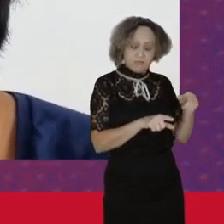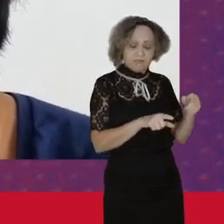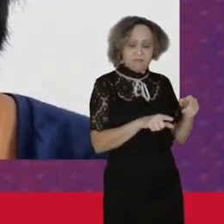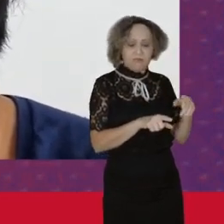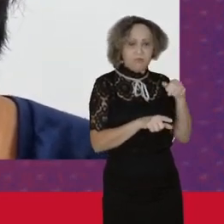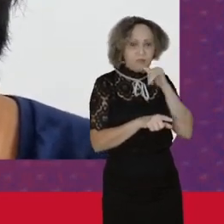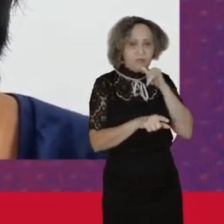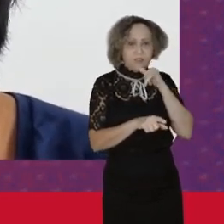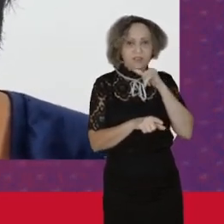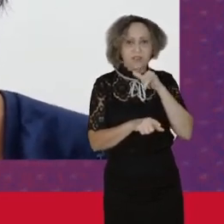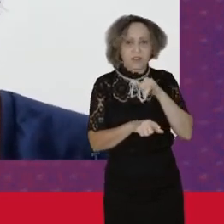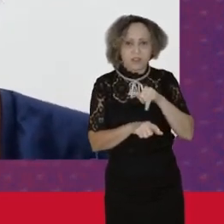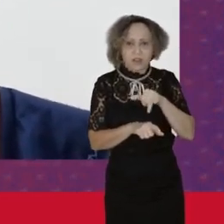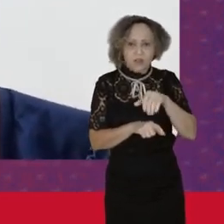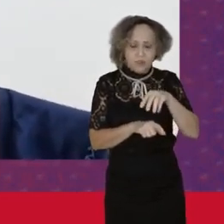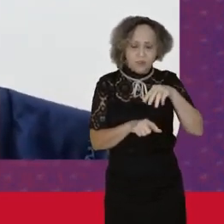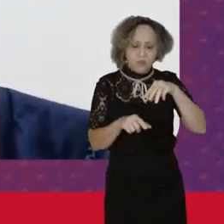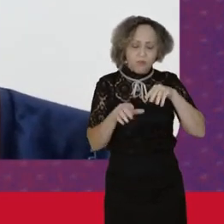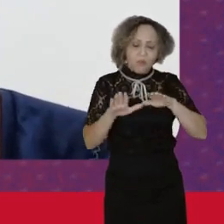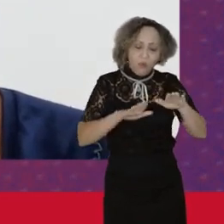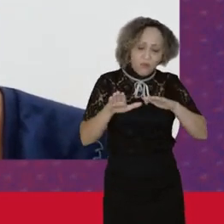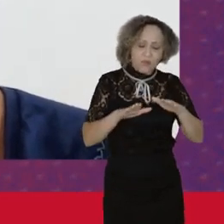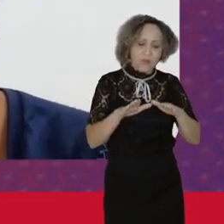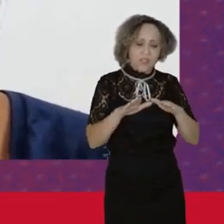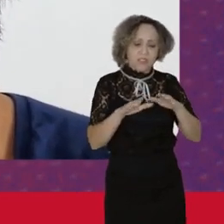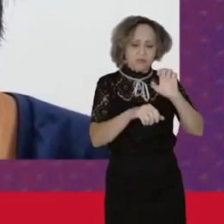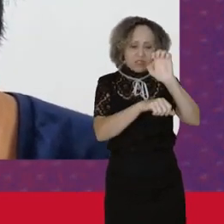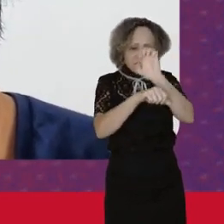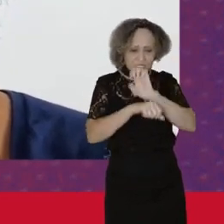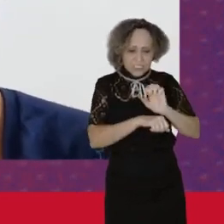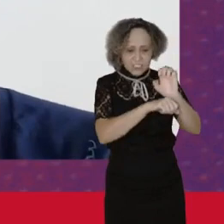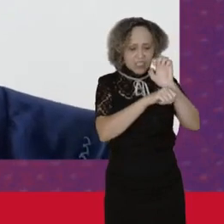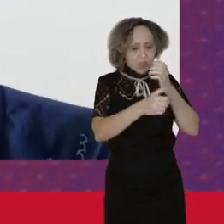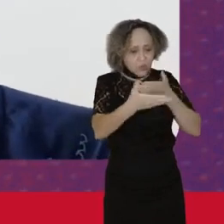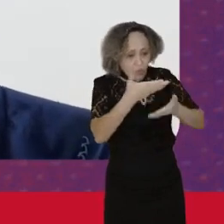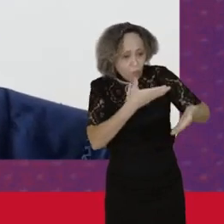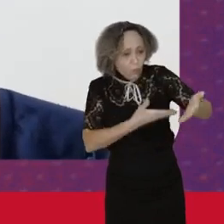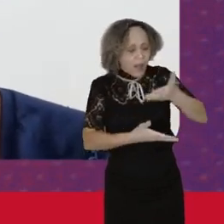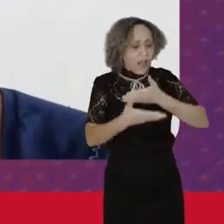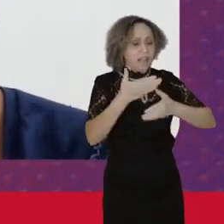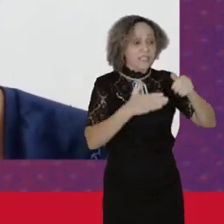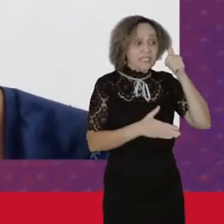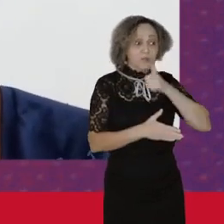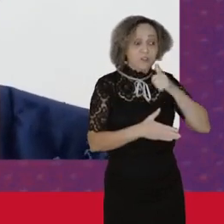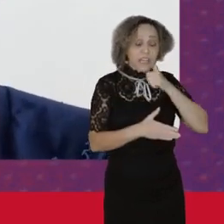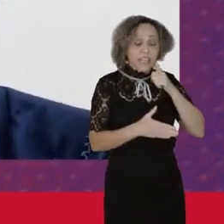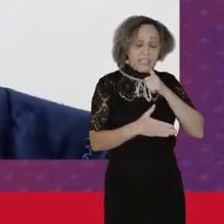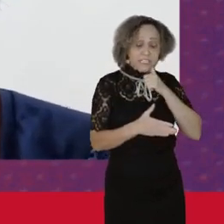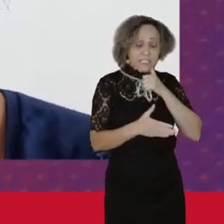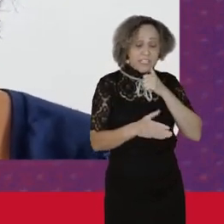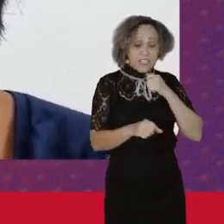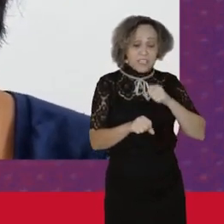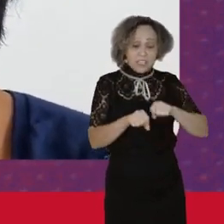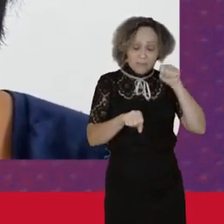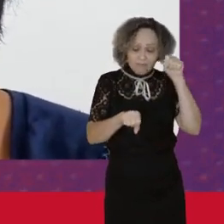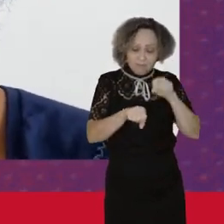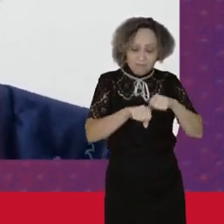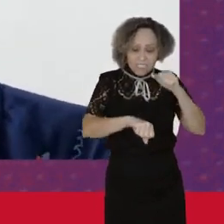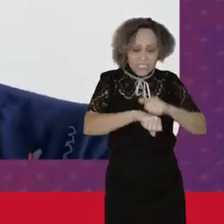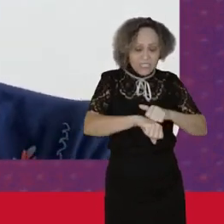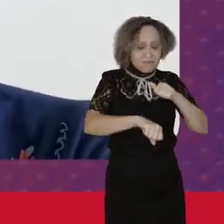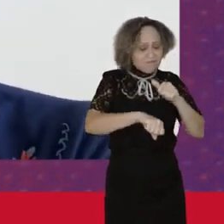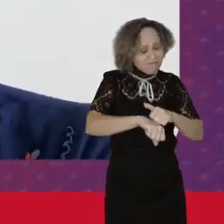do MICCB, Movimento Interestadual das Quebradeiras de Coco Babaçu, da CONAC, da